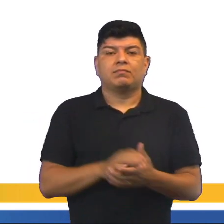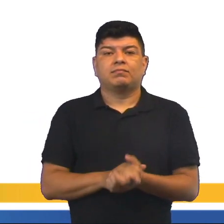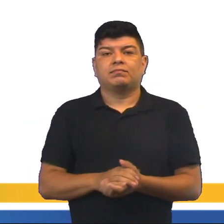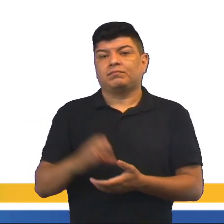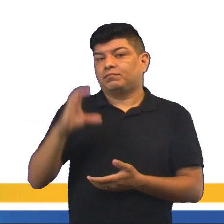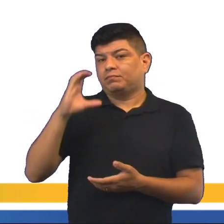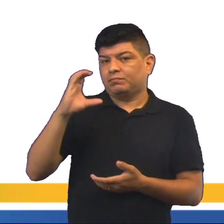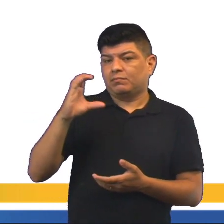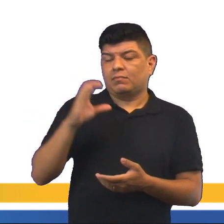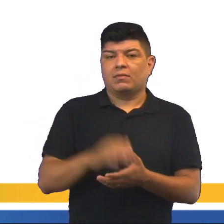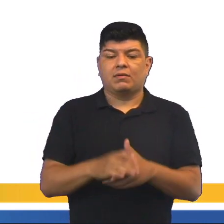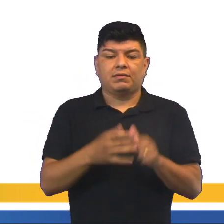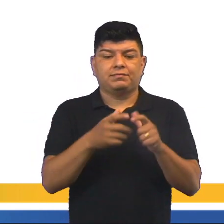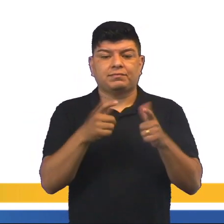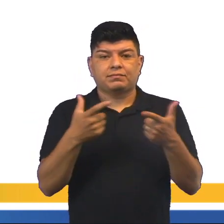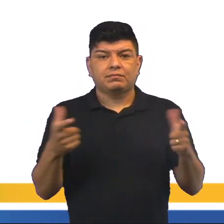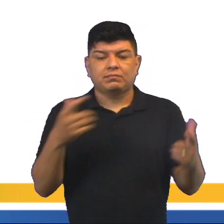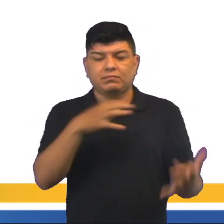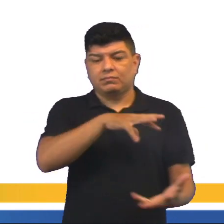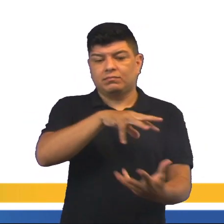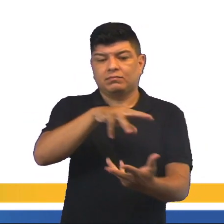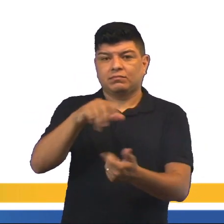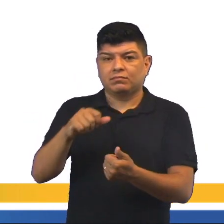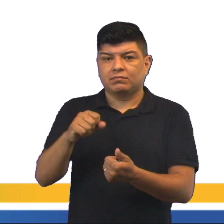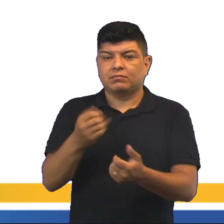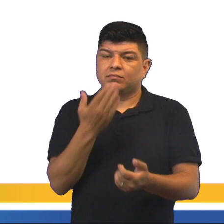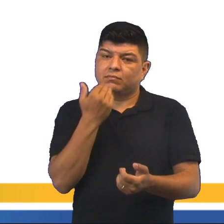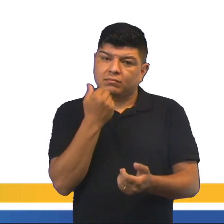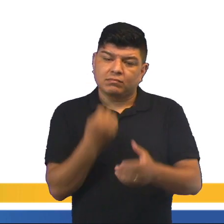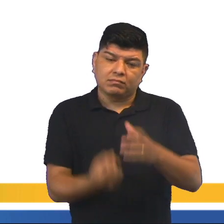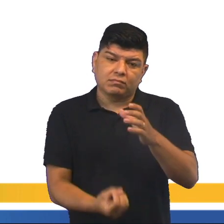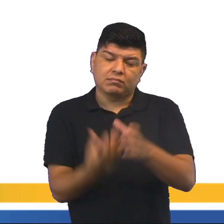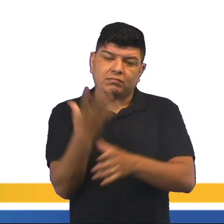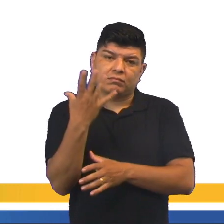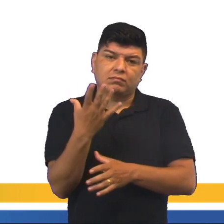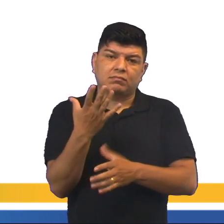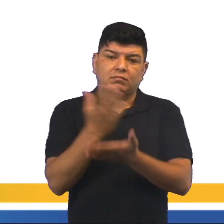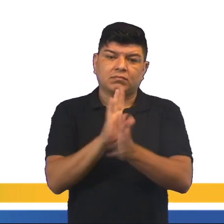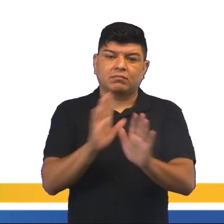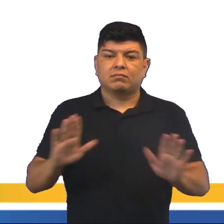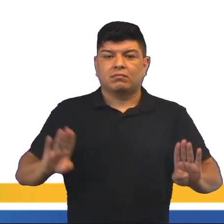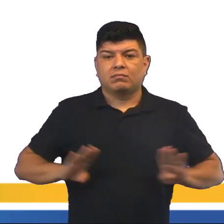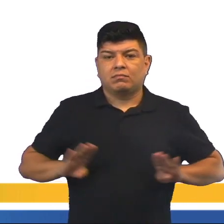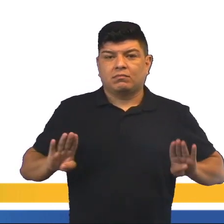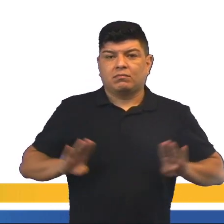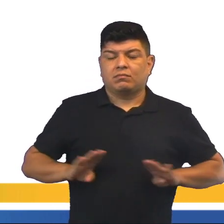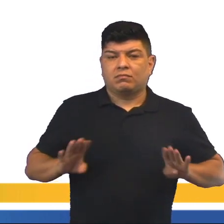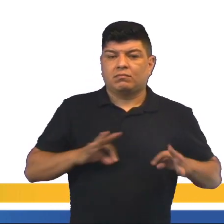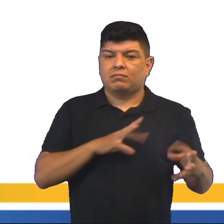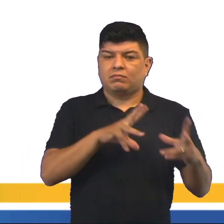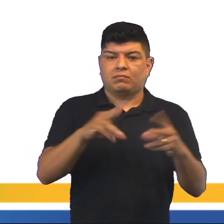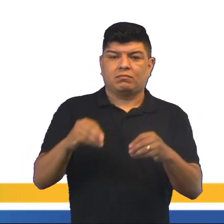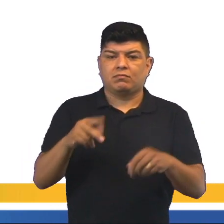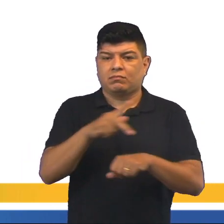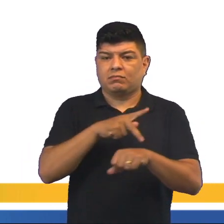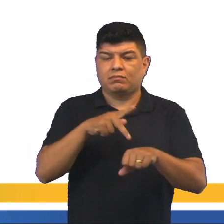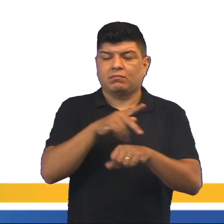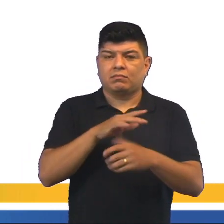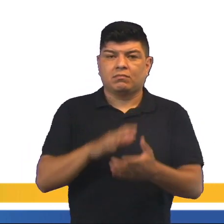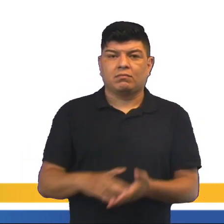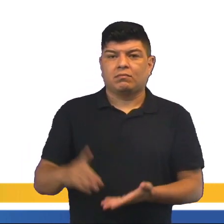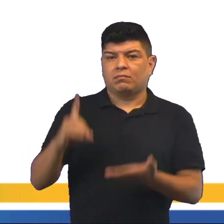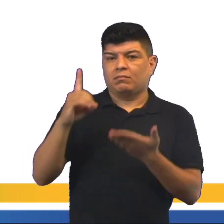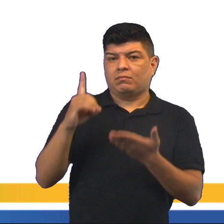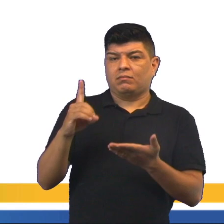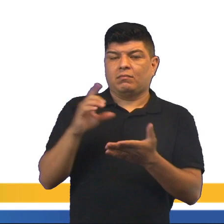eficazes. Letra C, o aumento global da produção de alimentos que eliminou a fome e a desnutrição em todos os continentes. Letra